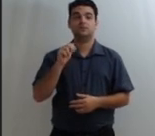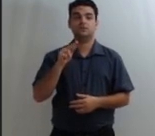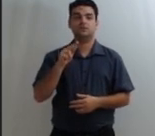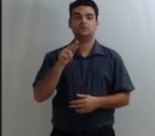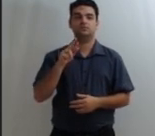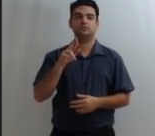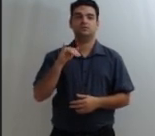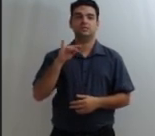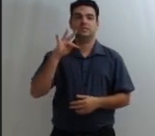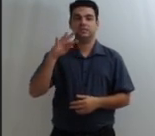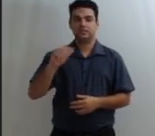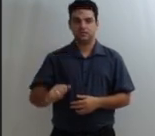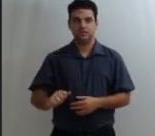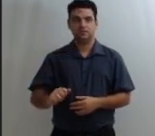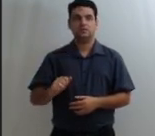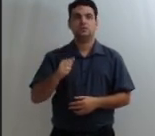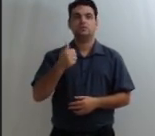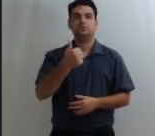no Aresp